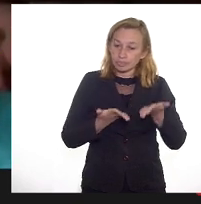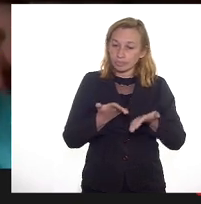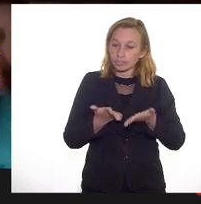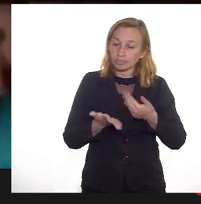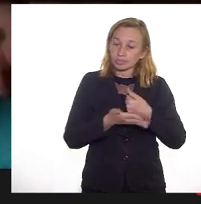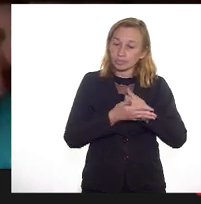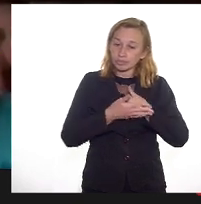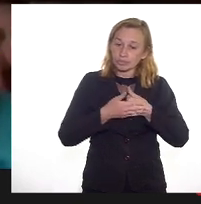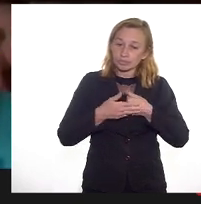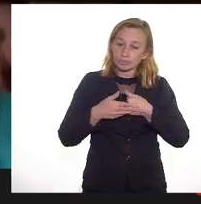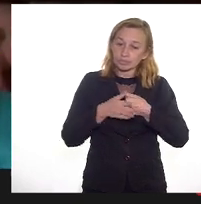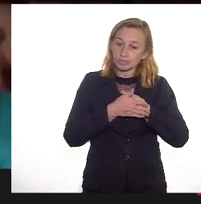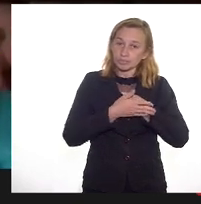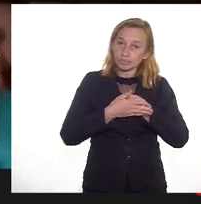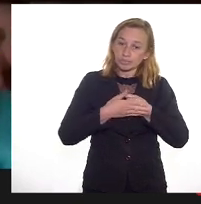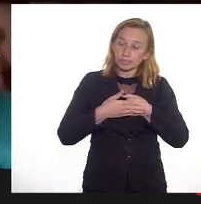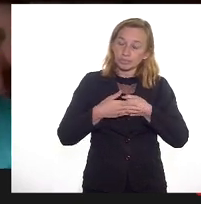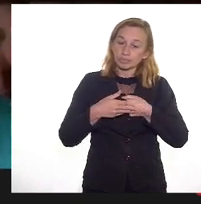delicadeza. Né?